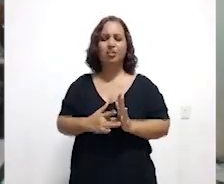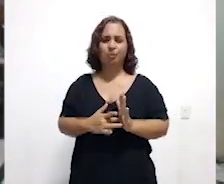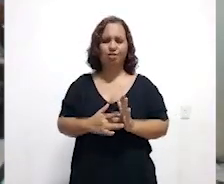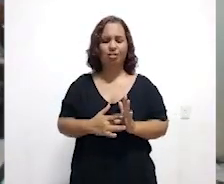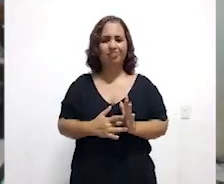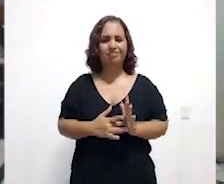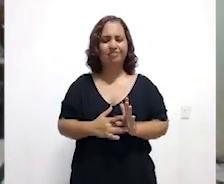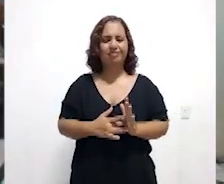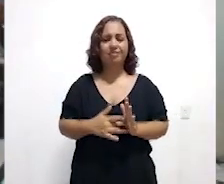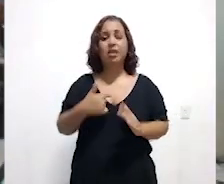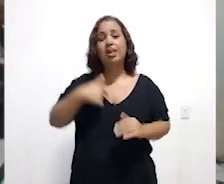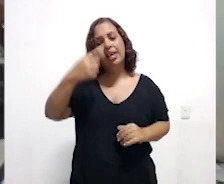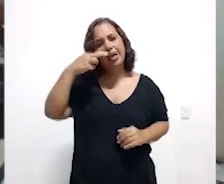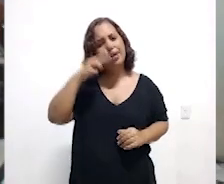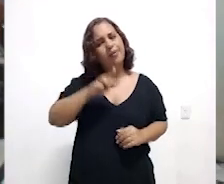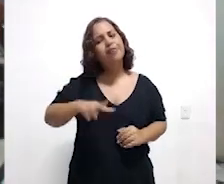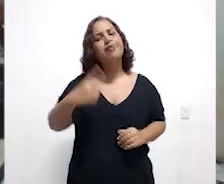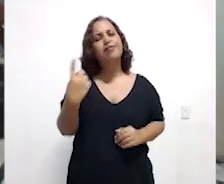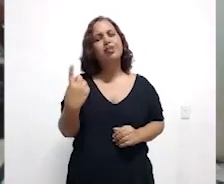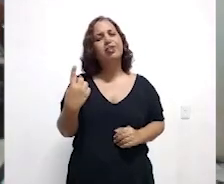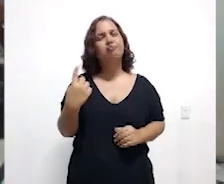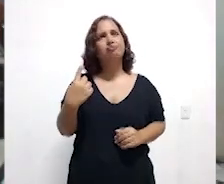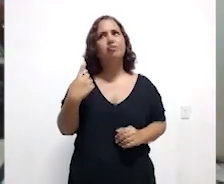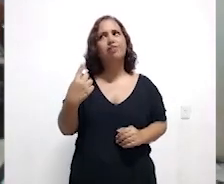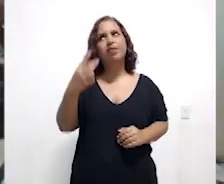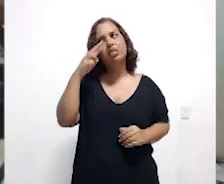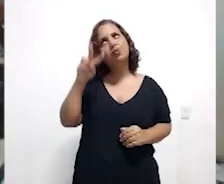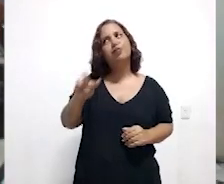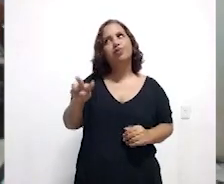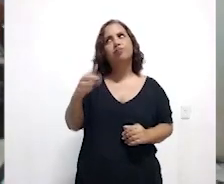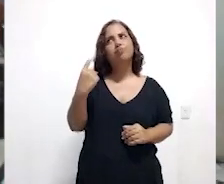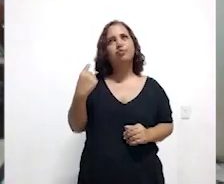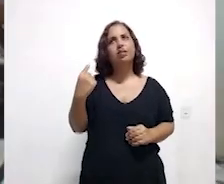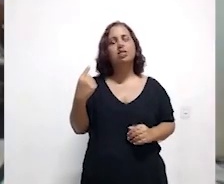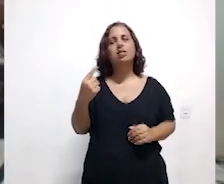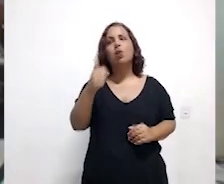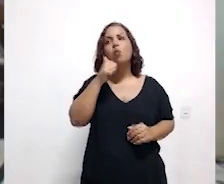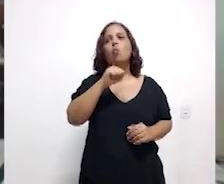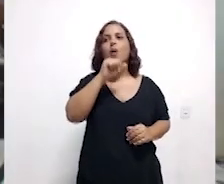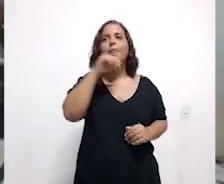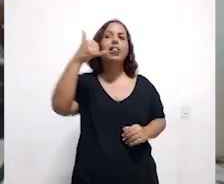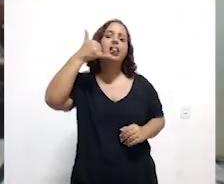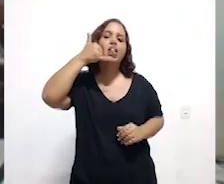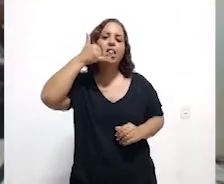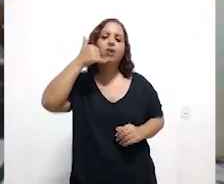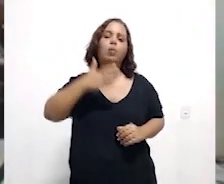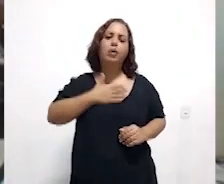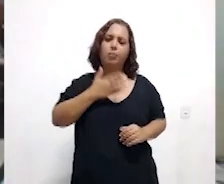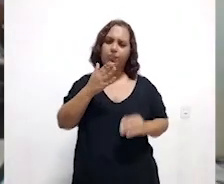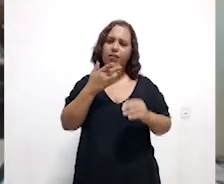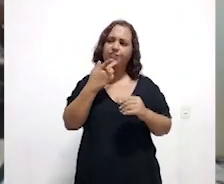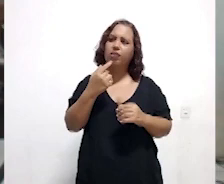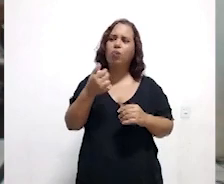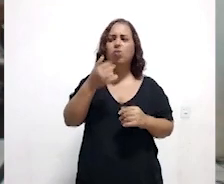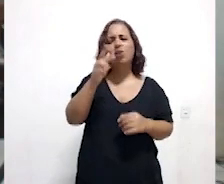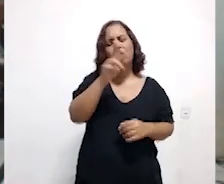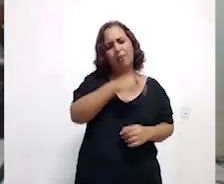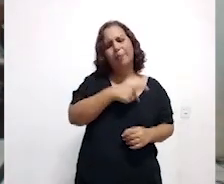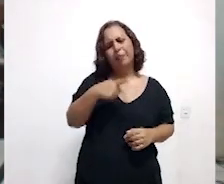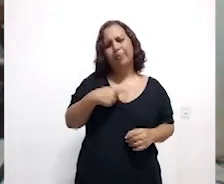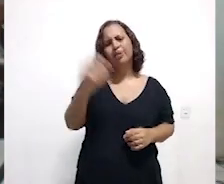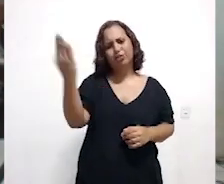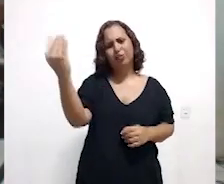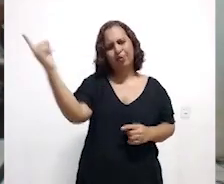Eu vi uma certa vez uma mãe ligou para mim e disse: pastor, vem aqui em casa. Meu filho está